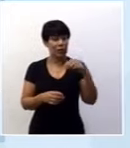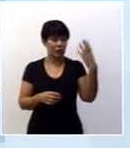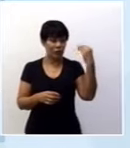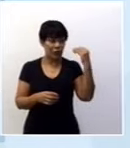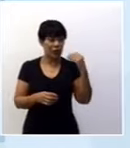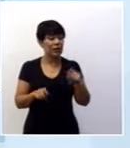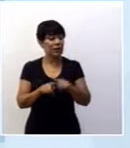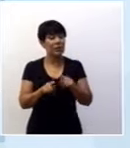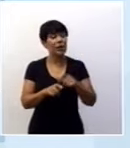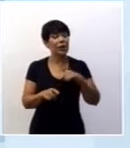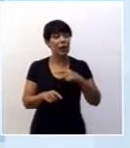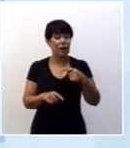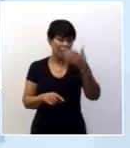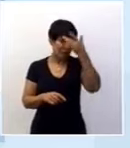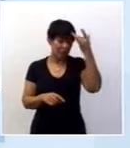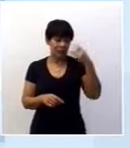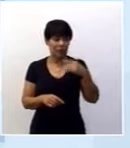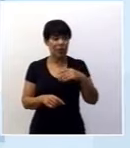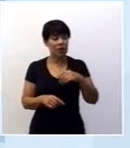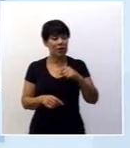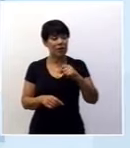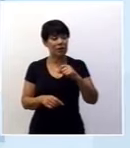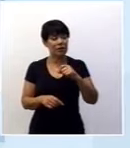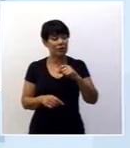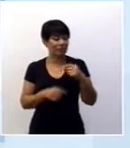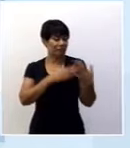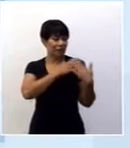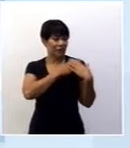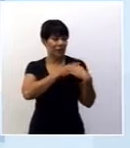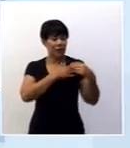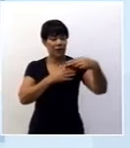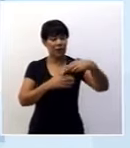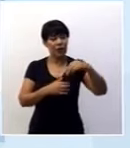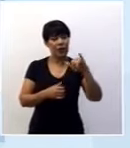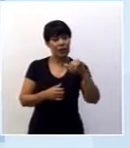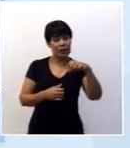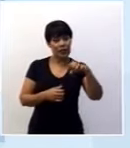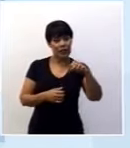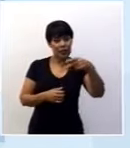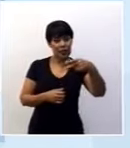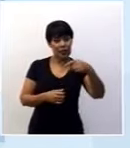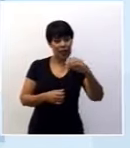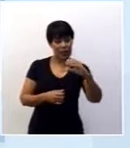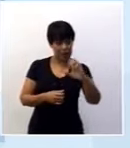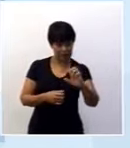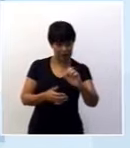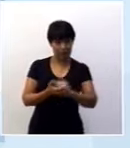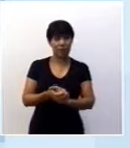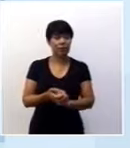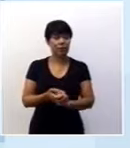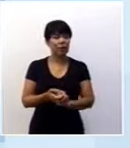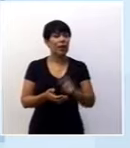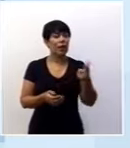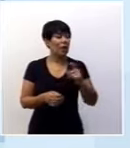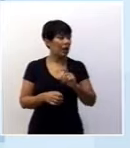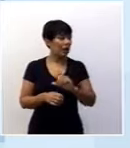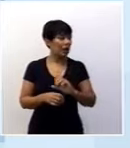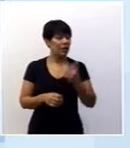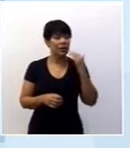As pessoas gostam de falar assim que o Niepce inventou a fotografia, né? Na verdade, em ciências, a gente não